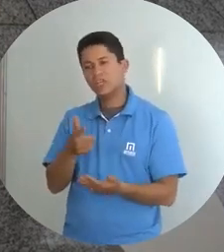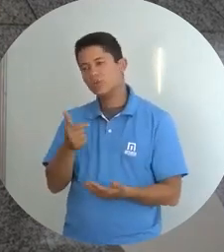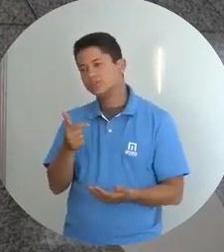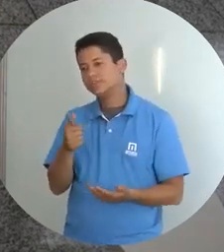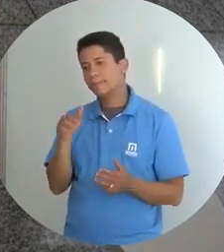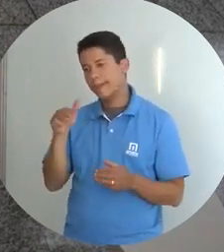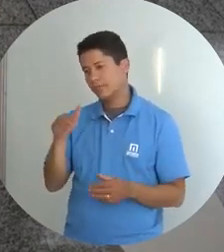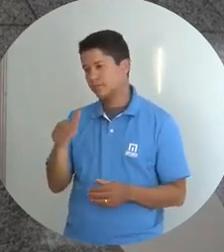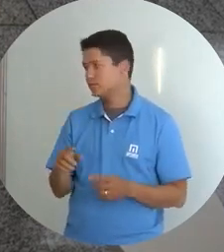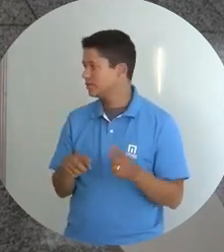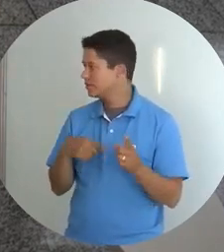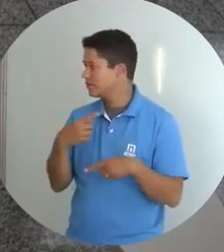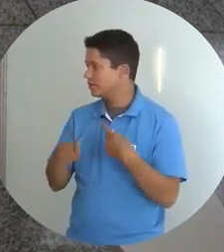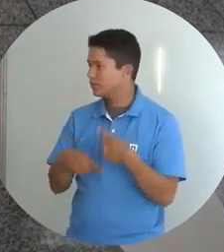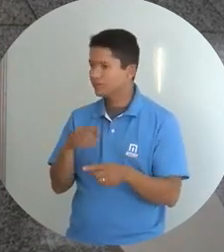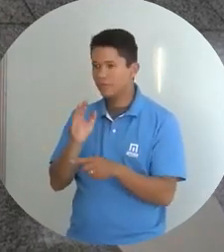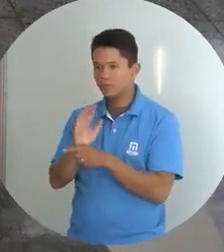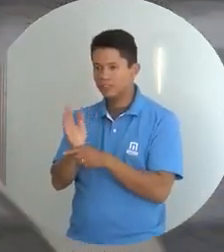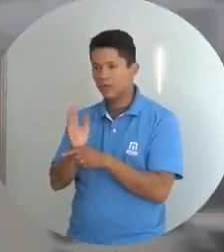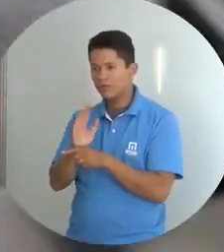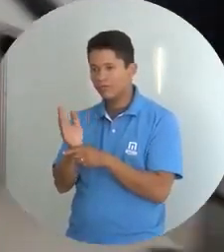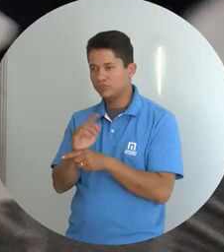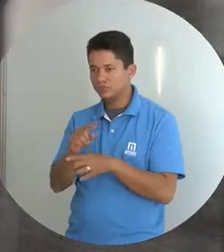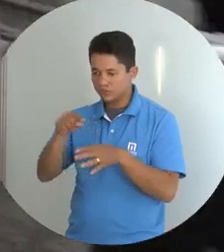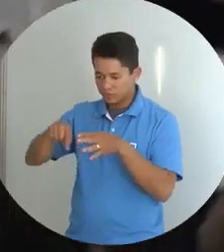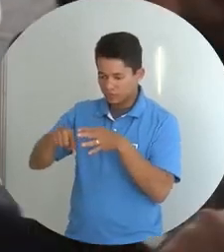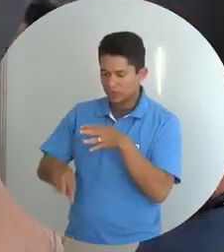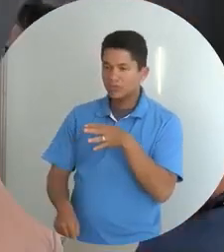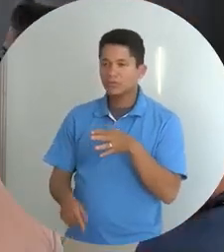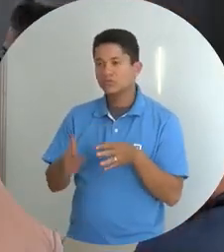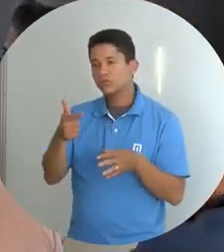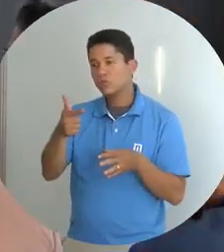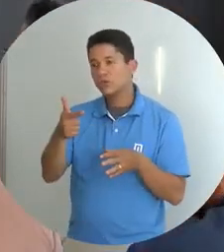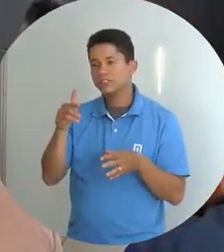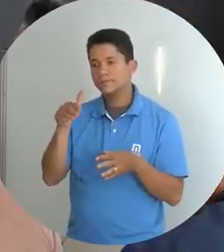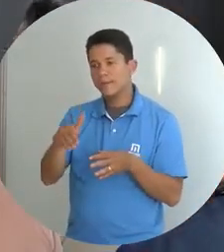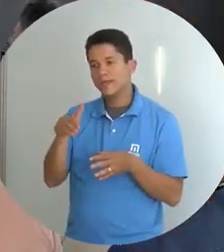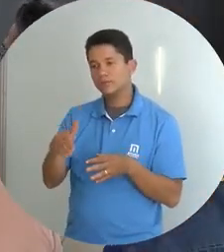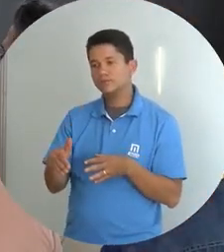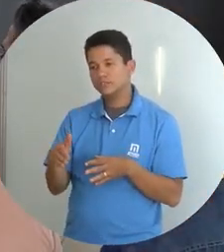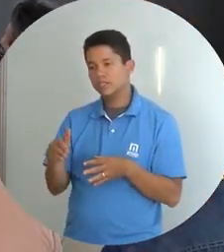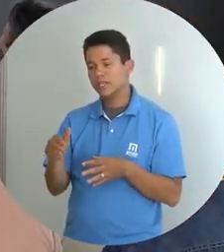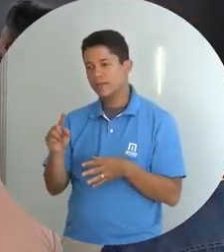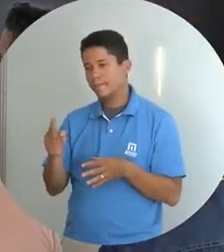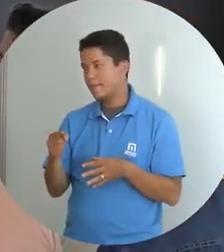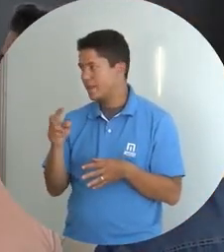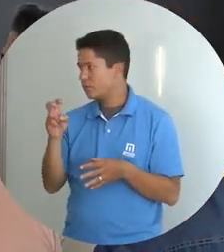um vídeo com a estaca descendo a 2,5 metros de pé direito.